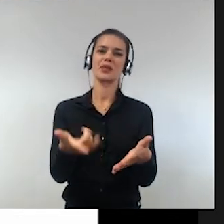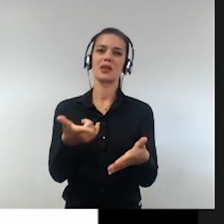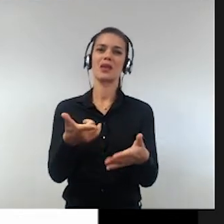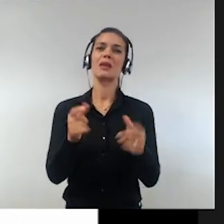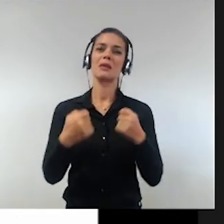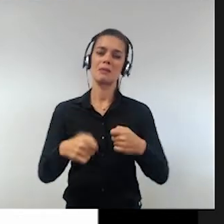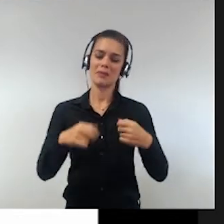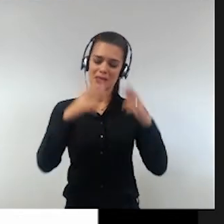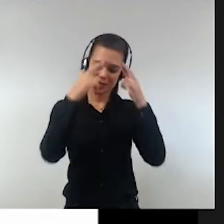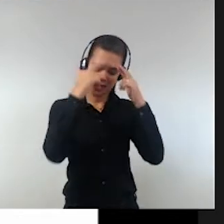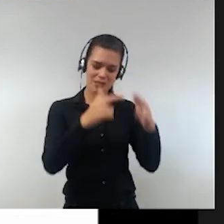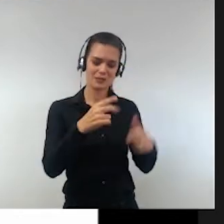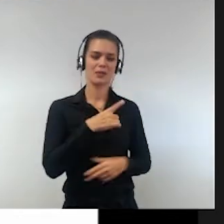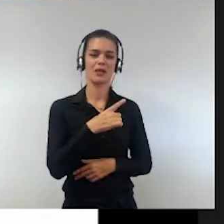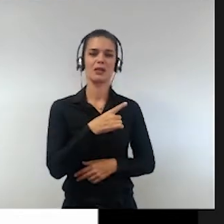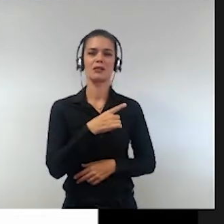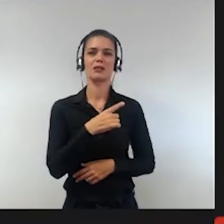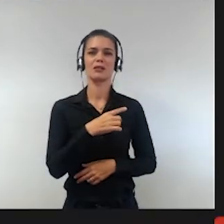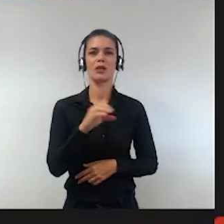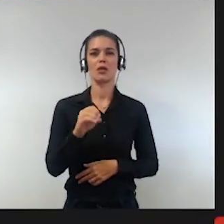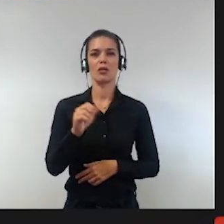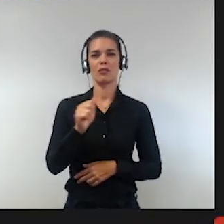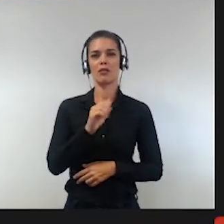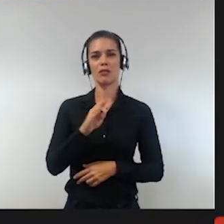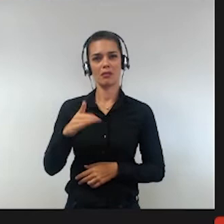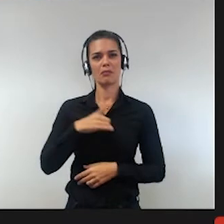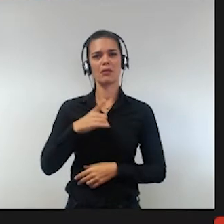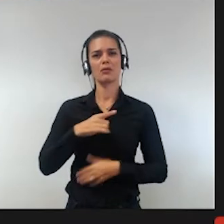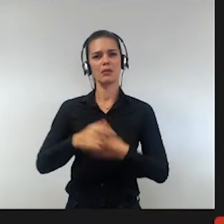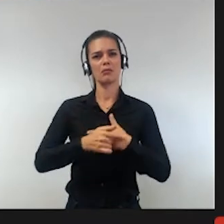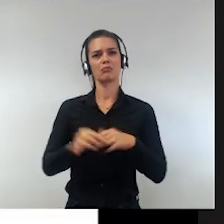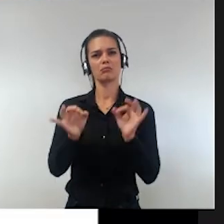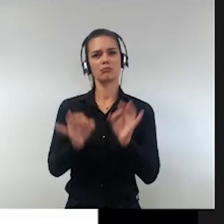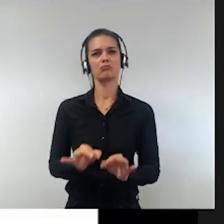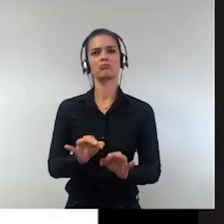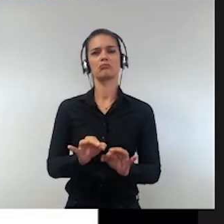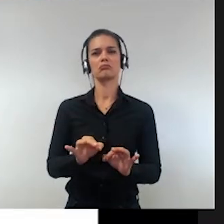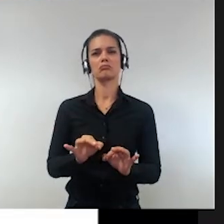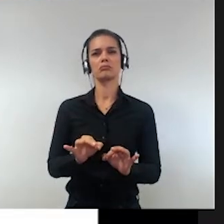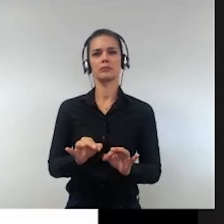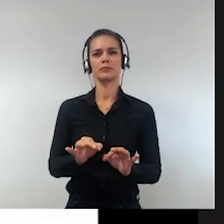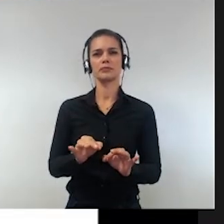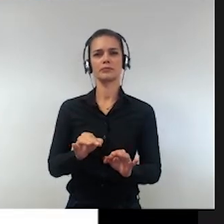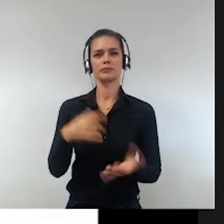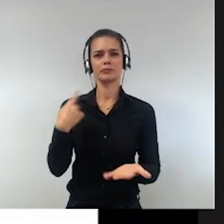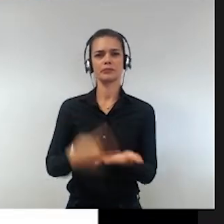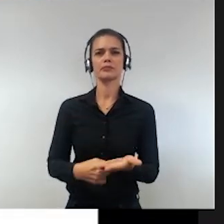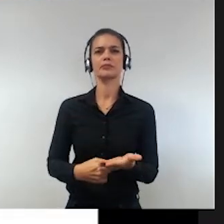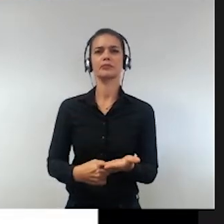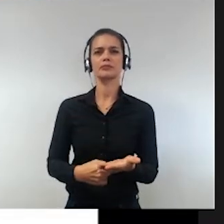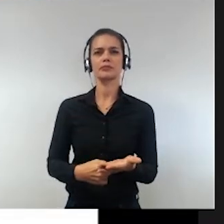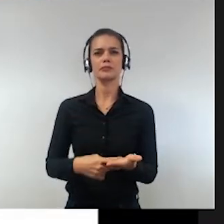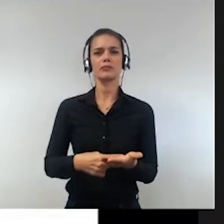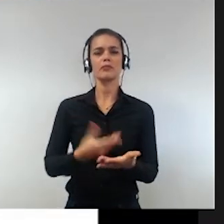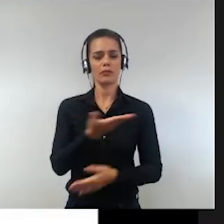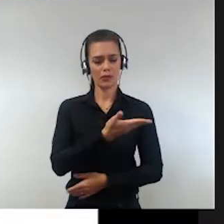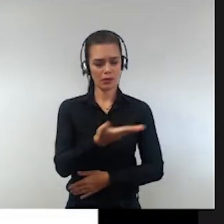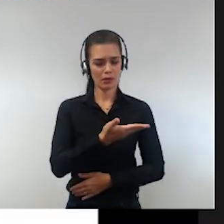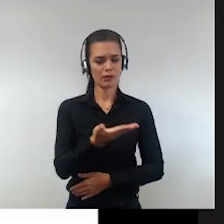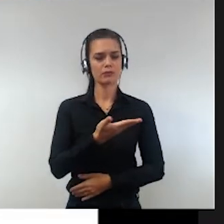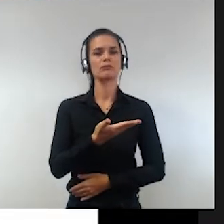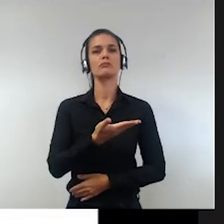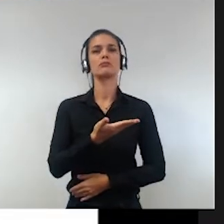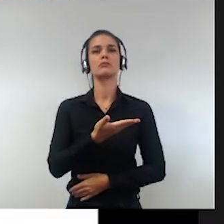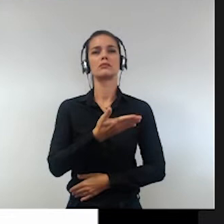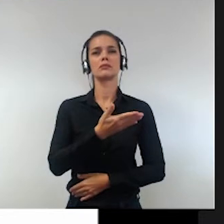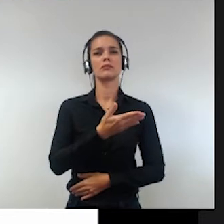respeito por esses seres indefesos. E a OAB cumpre o seu papel nos níveis regionais, com as colegas representadas tão bem aqui pela doutora